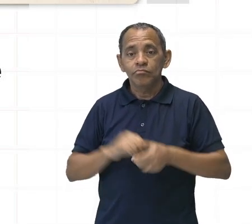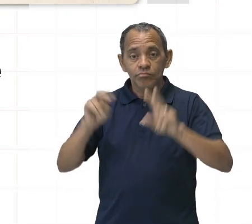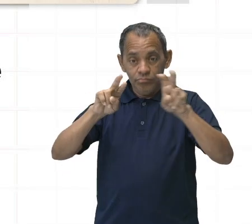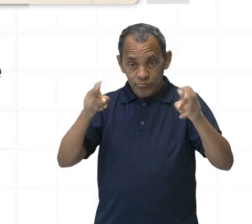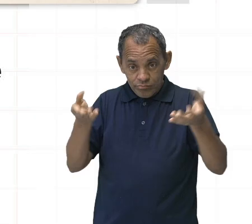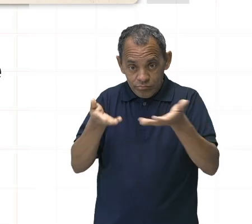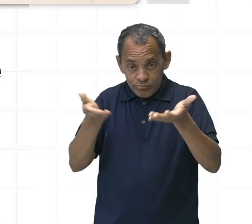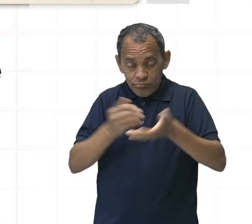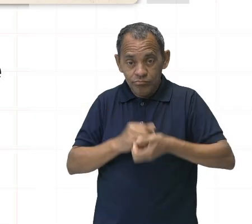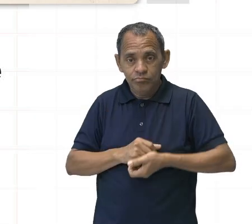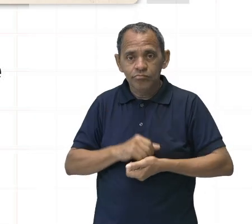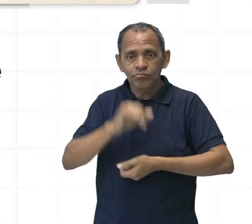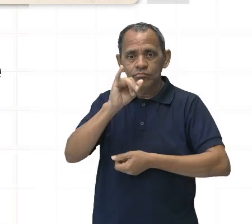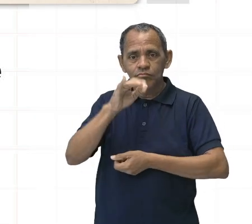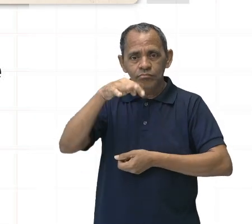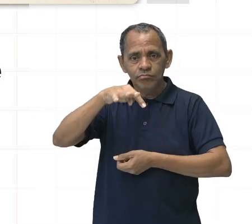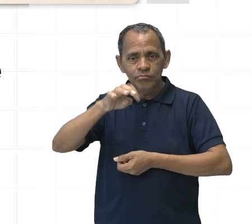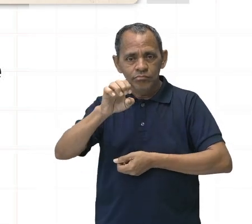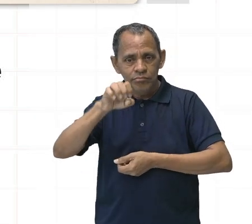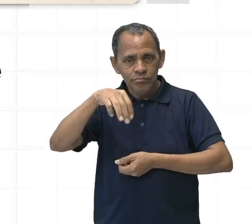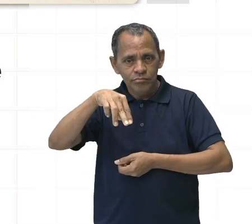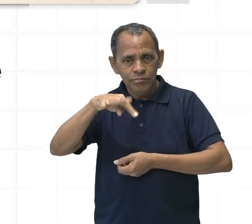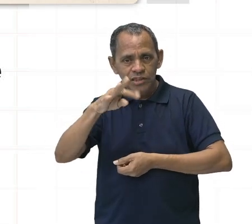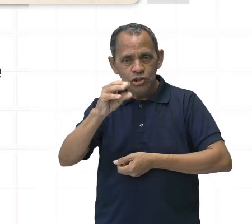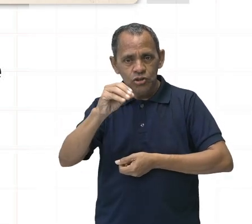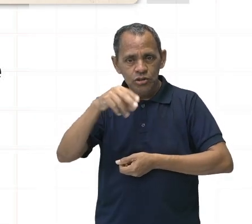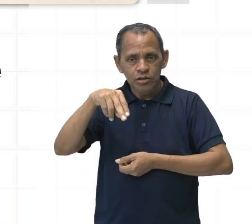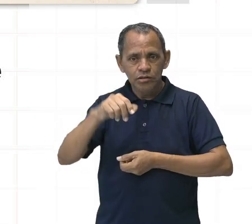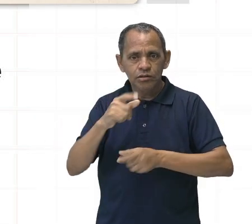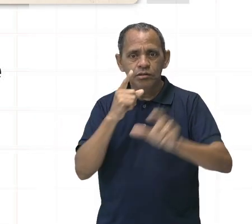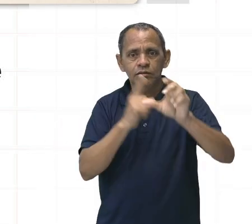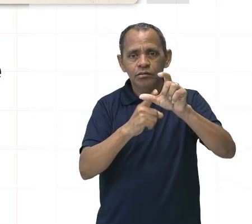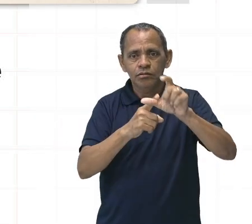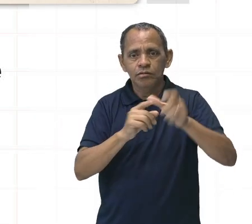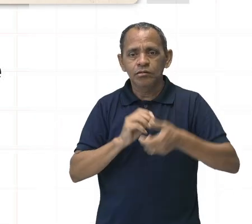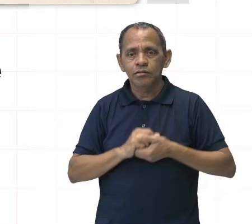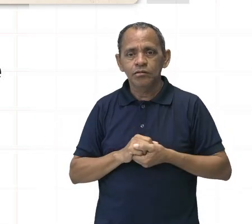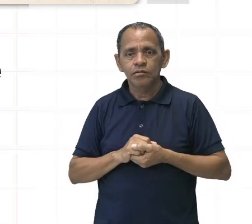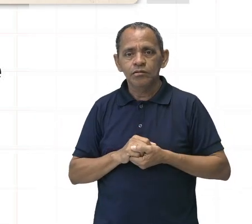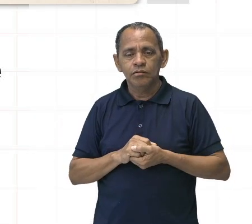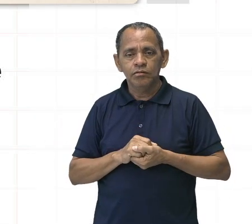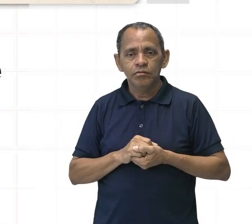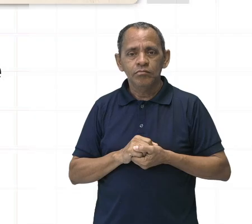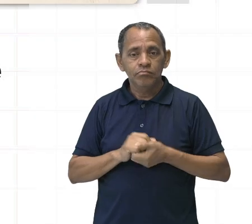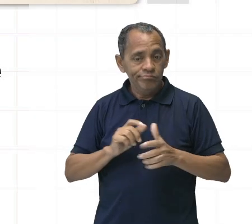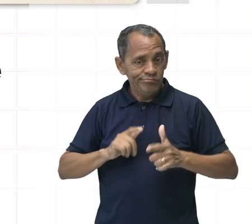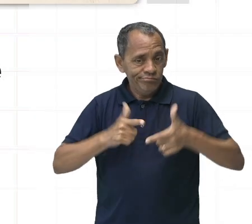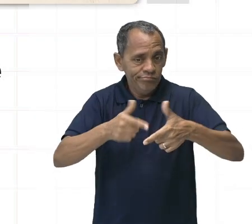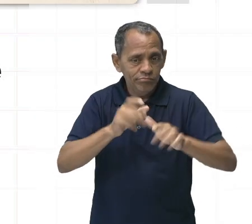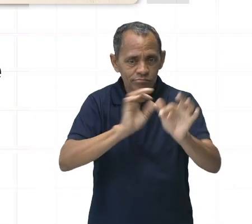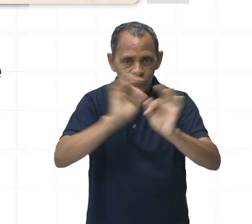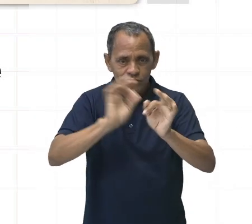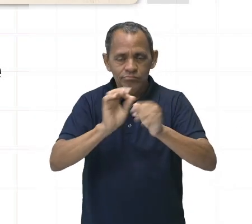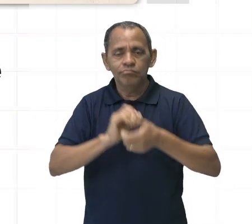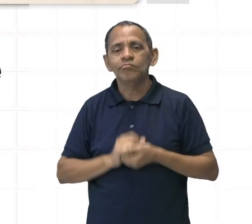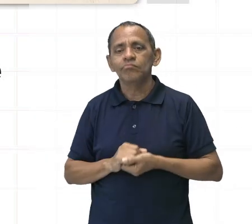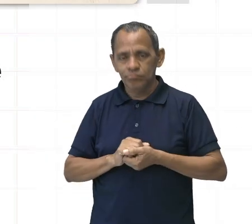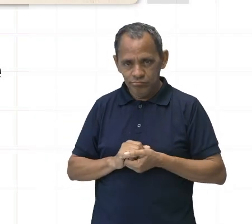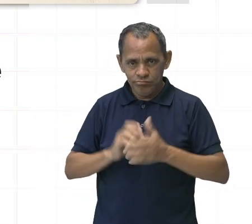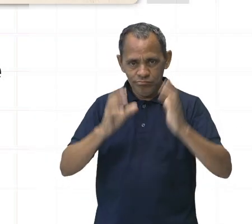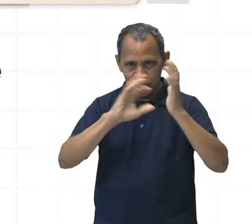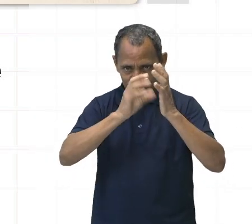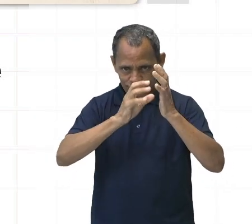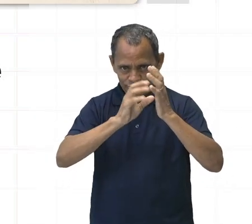Falaremos então agora sobre a Intentona Comunista. Foi um atentado, por assim dizer, organizado pelo